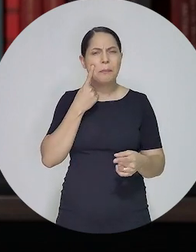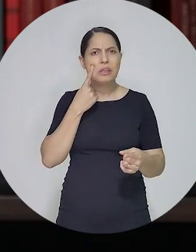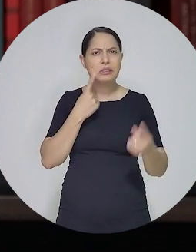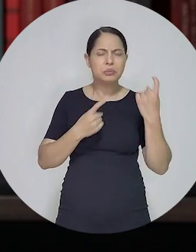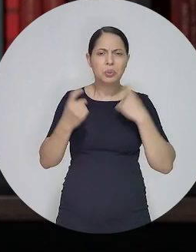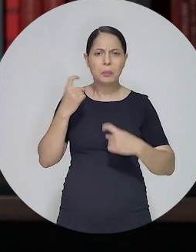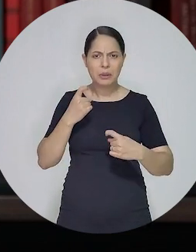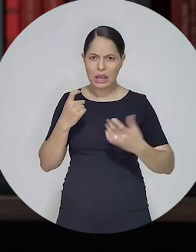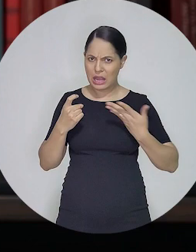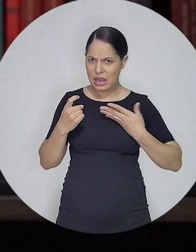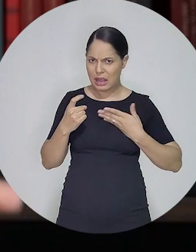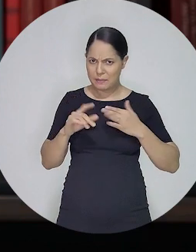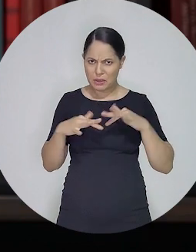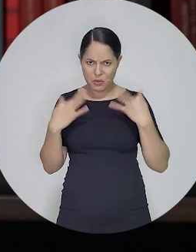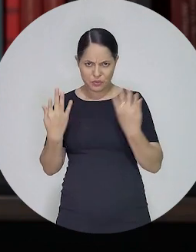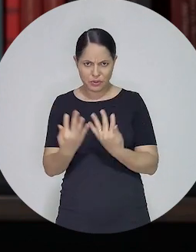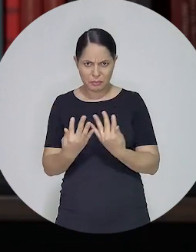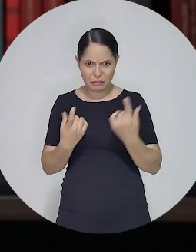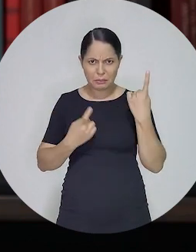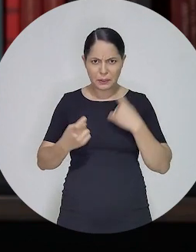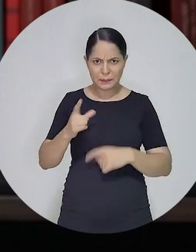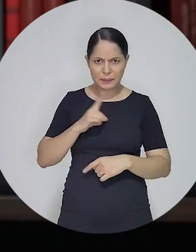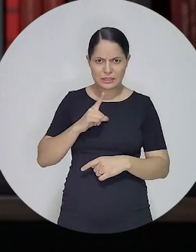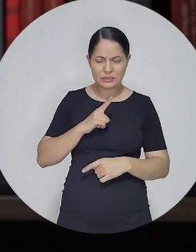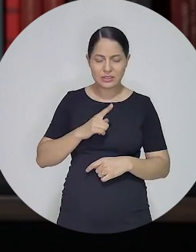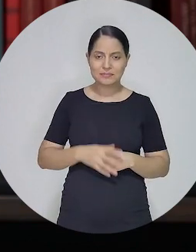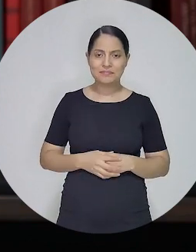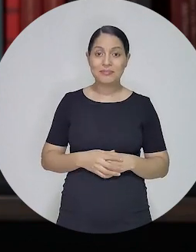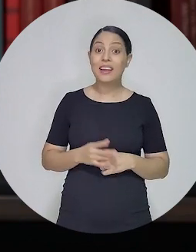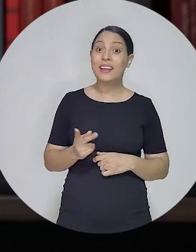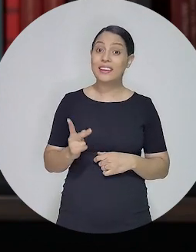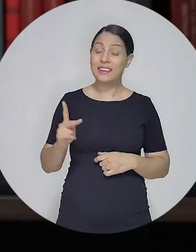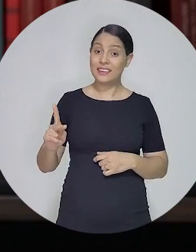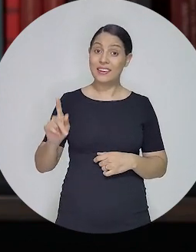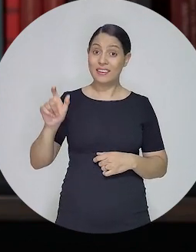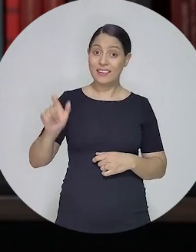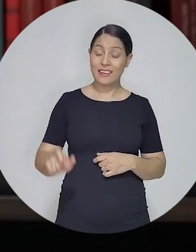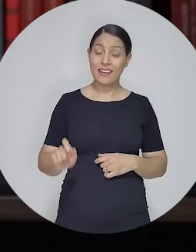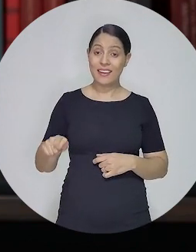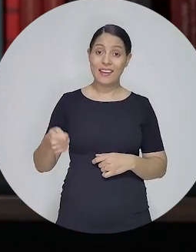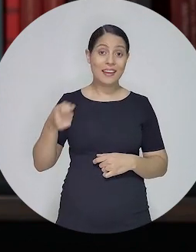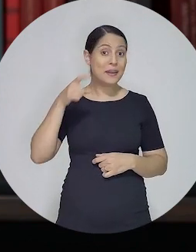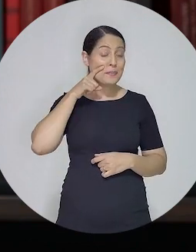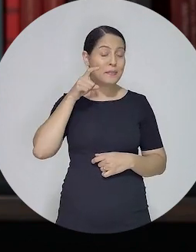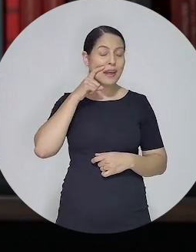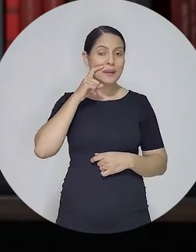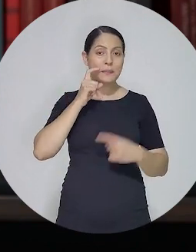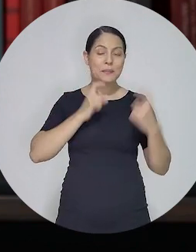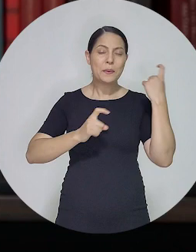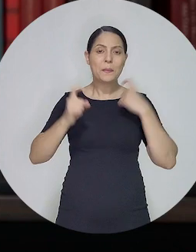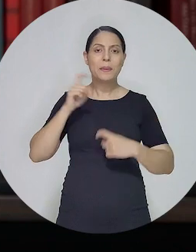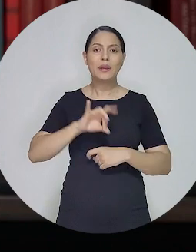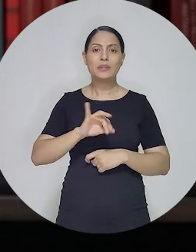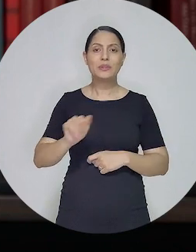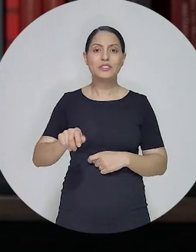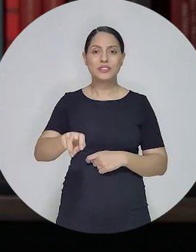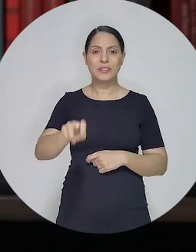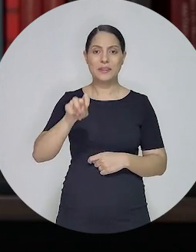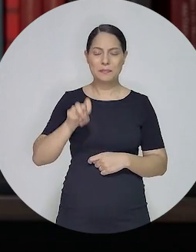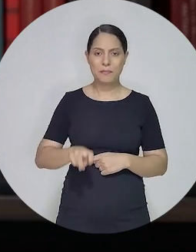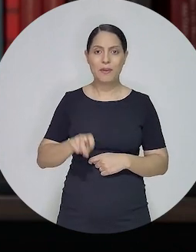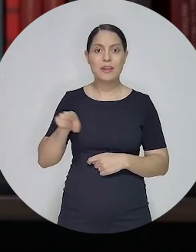se as pessoas se preocupam com os amigos, com a família. Ele preocupado no dia da posse com